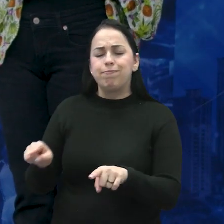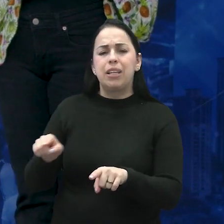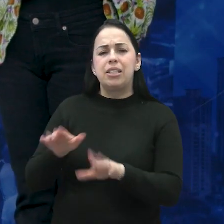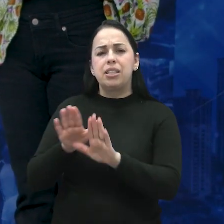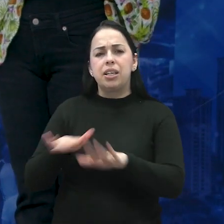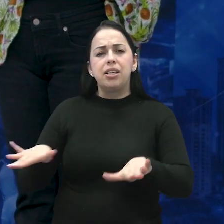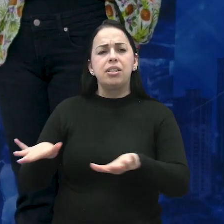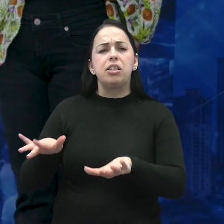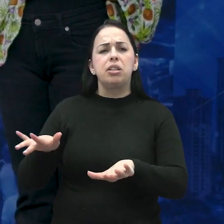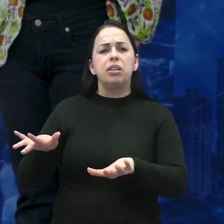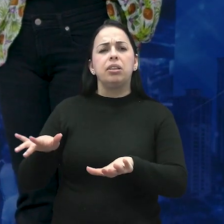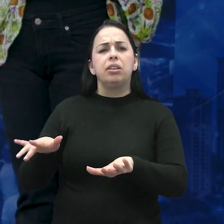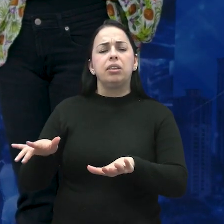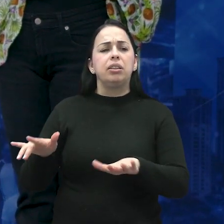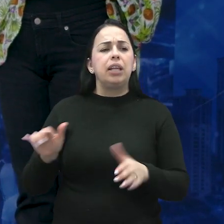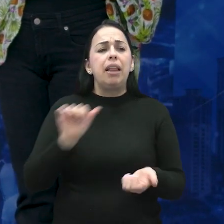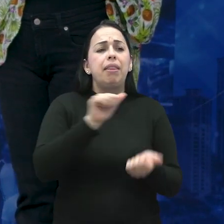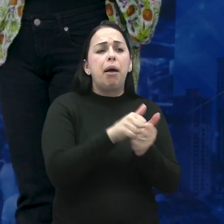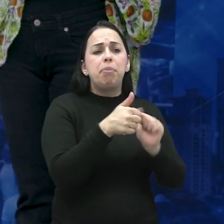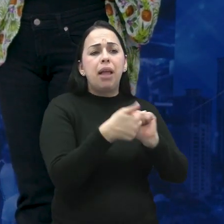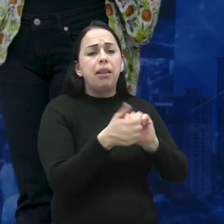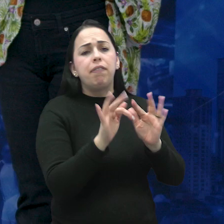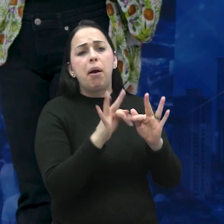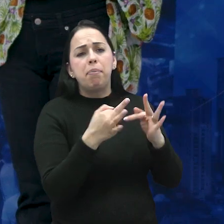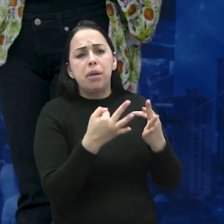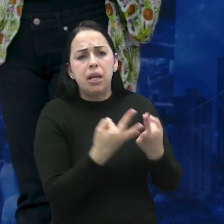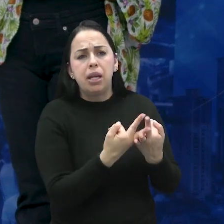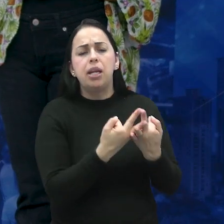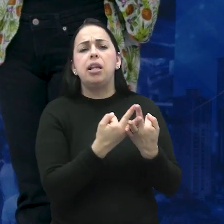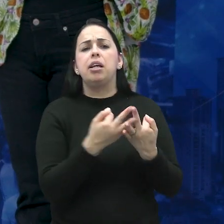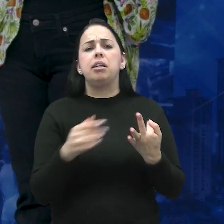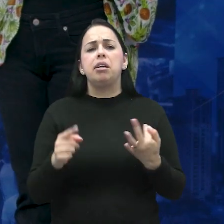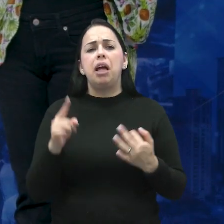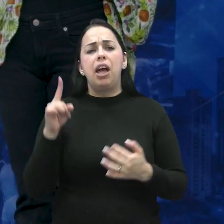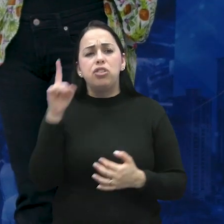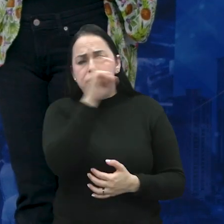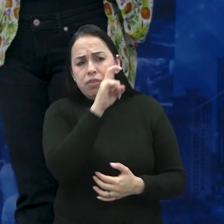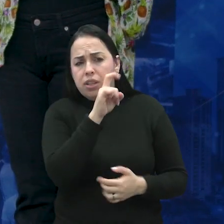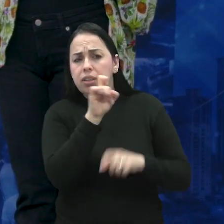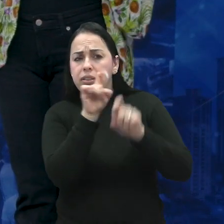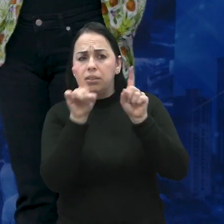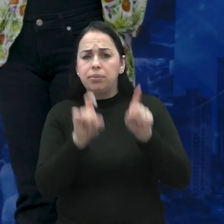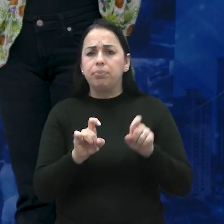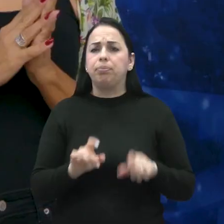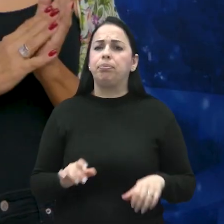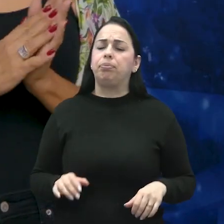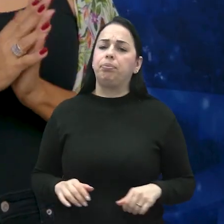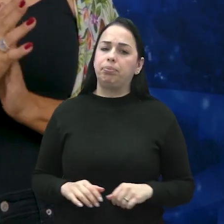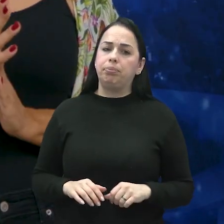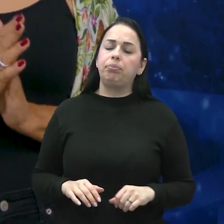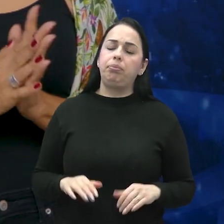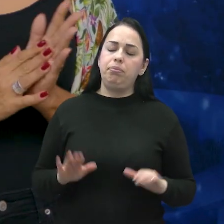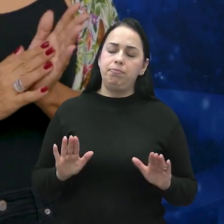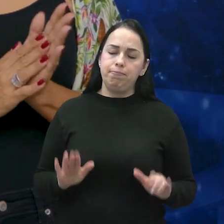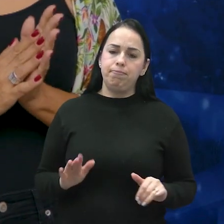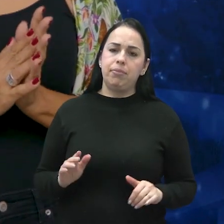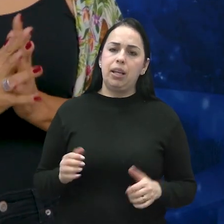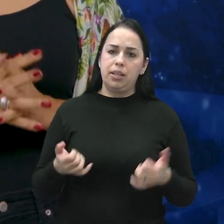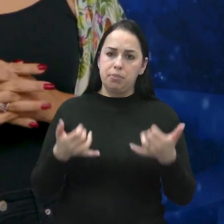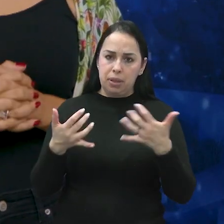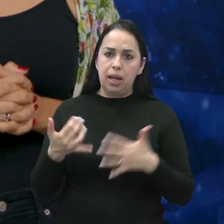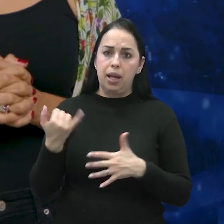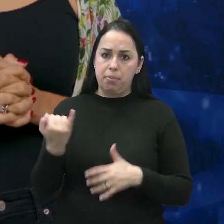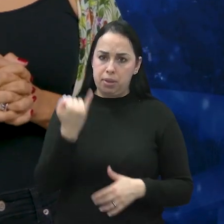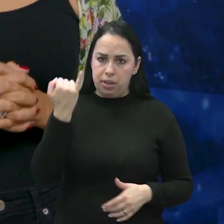crianças, delas poderem se adaptar a um novo lar, delas terem essa oportunidade. Então, isso é muito importante, porque